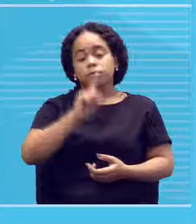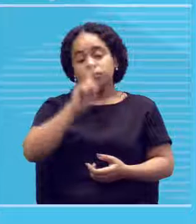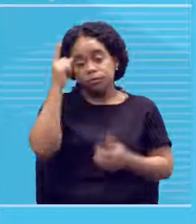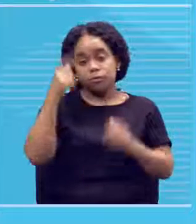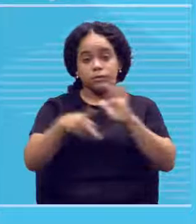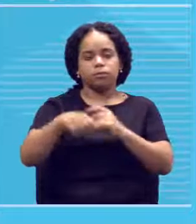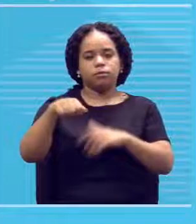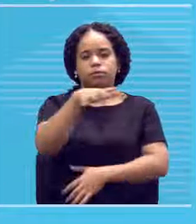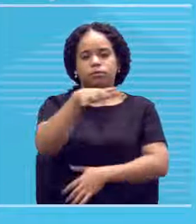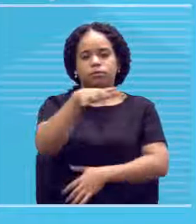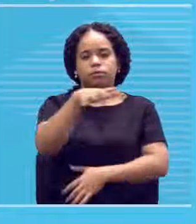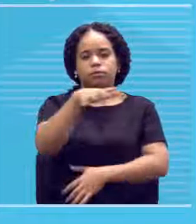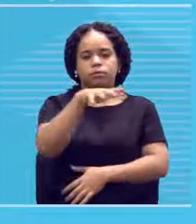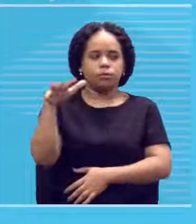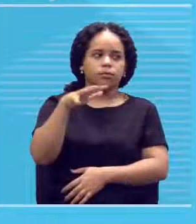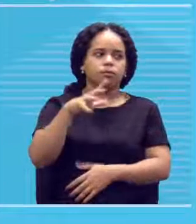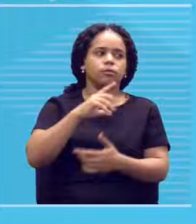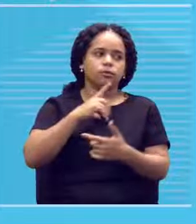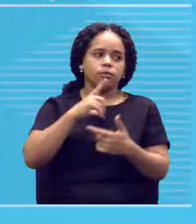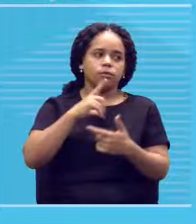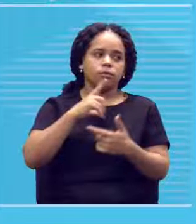geral né epónimo